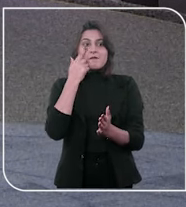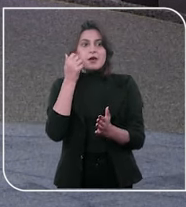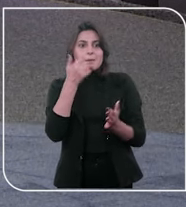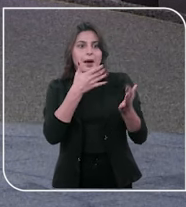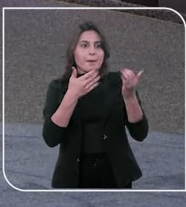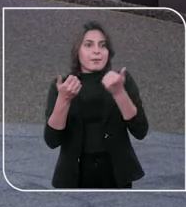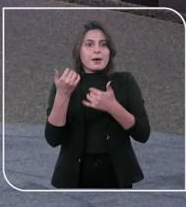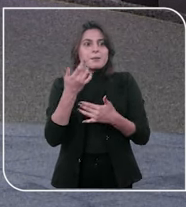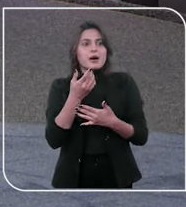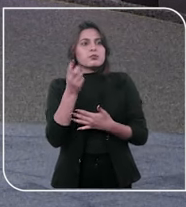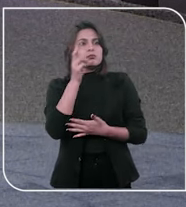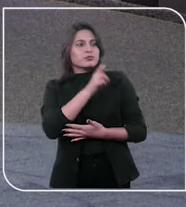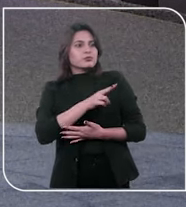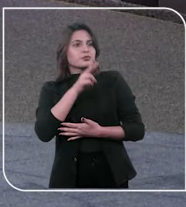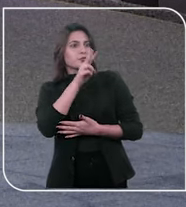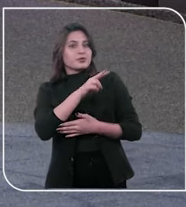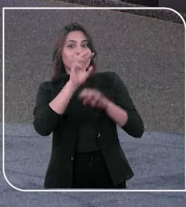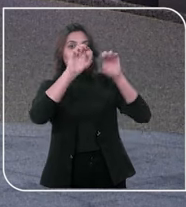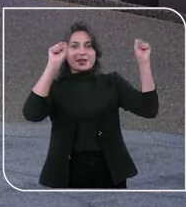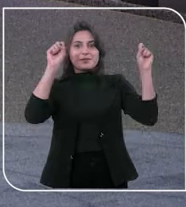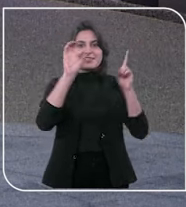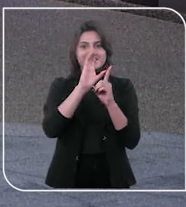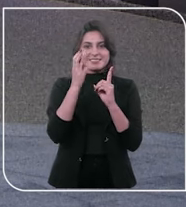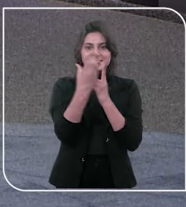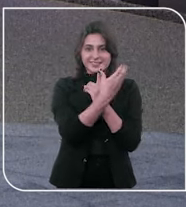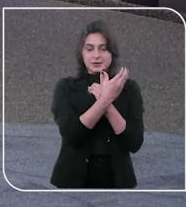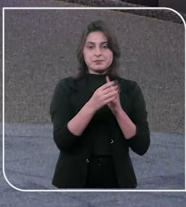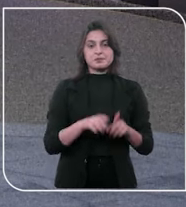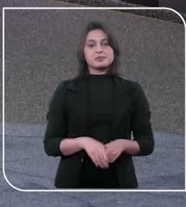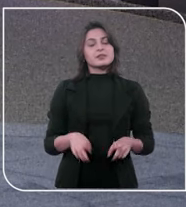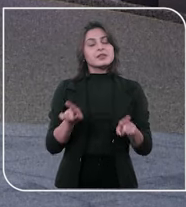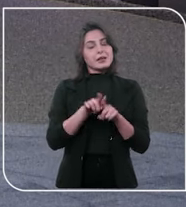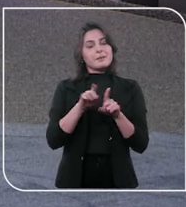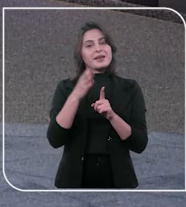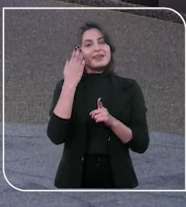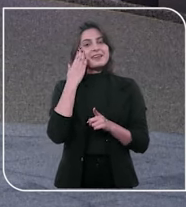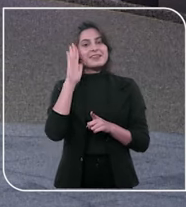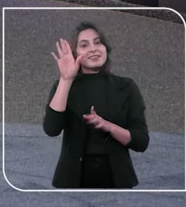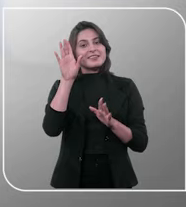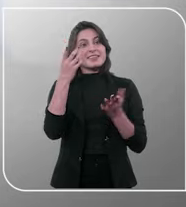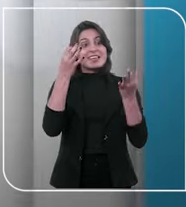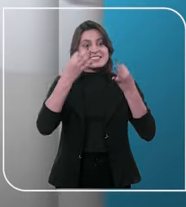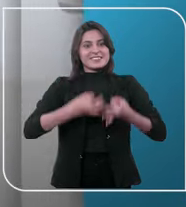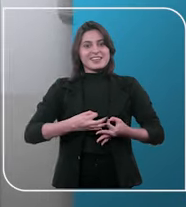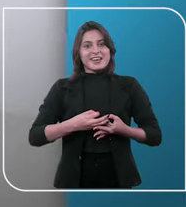e, claro, entender direito comigo. Até a próxima, a gente se encontra!